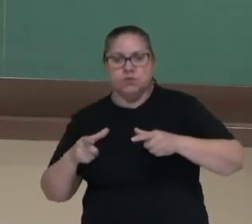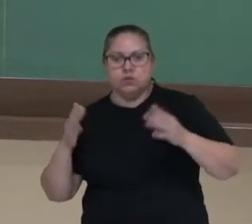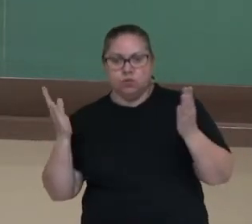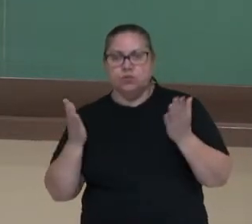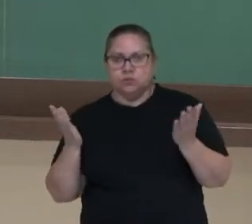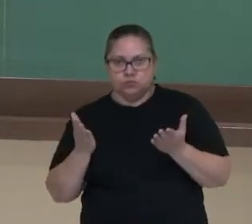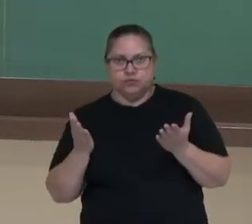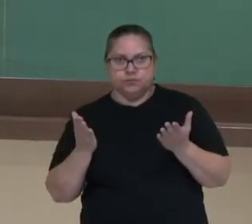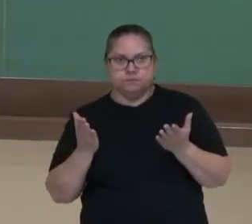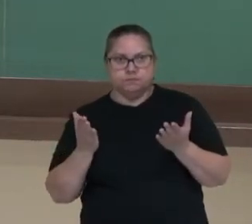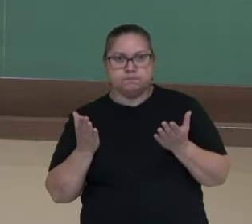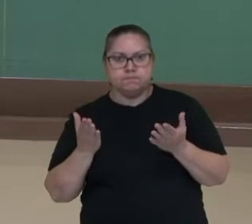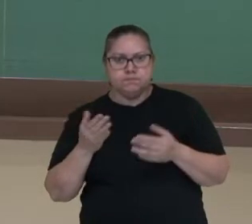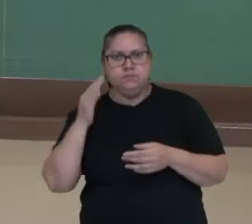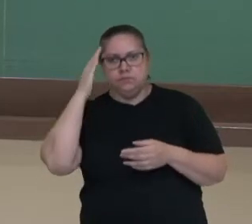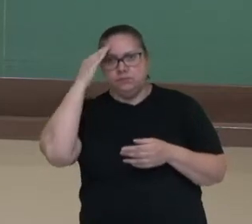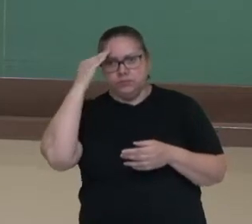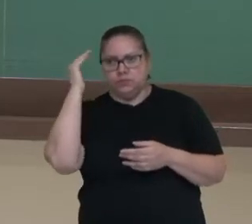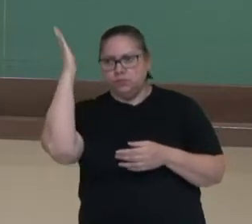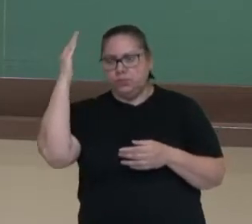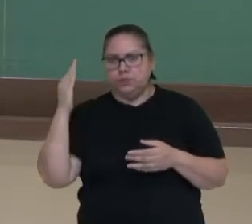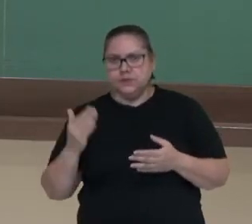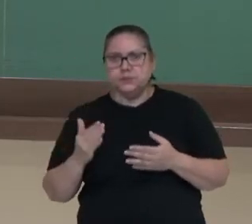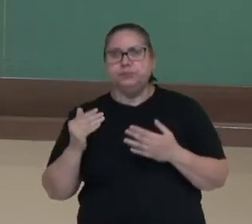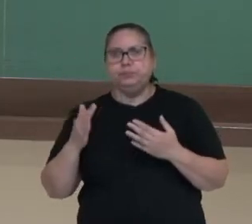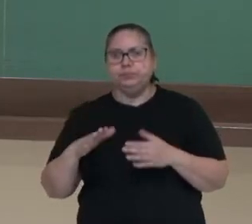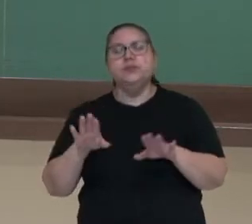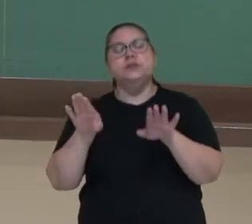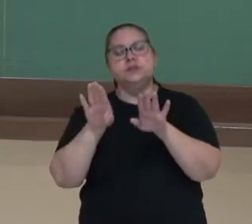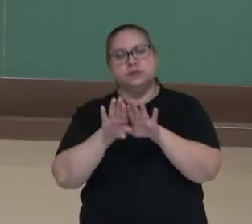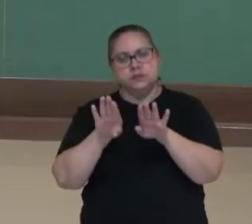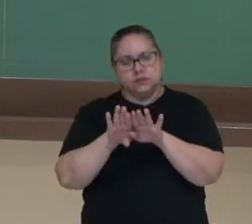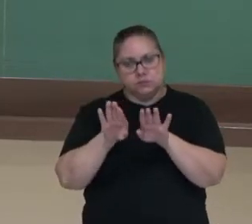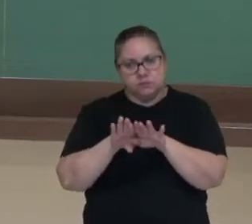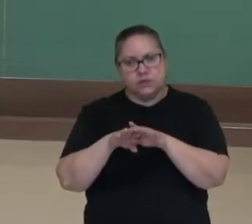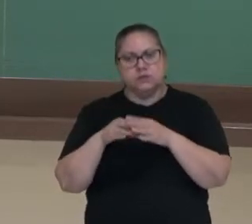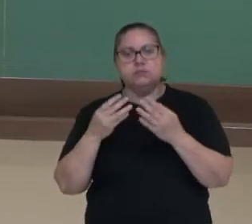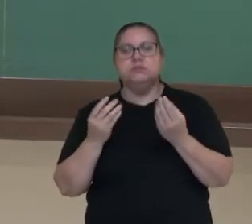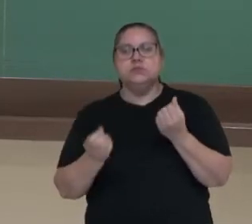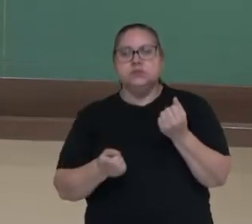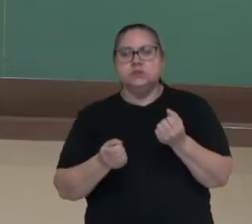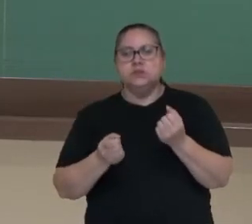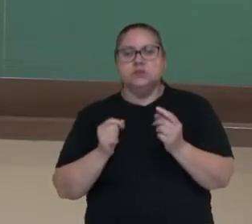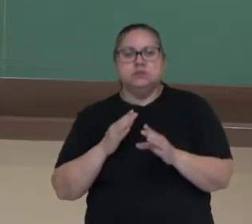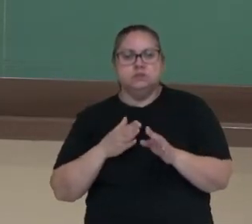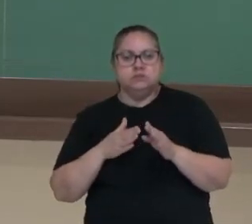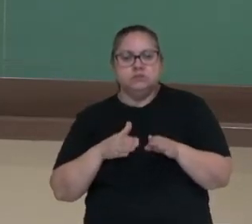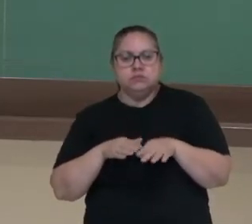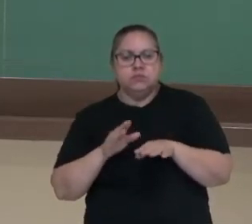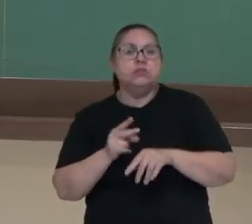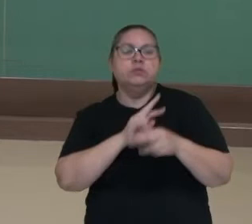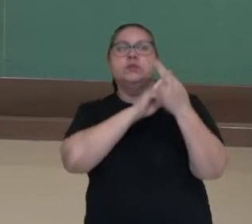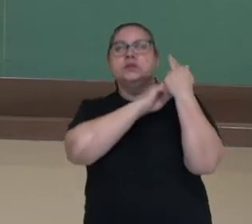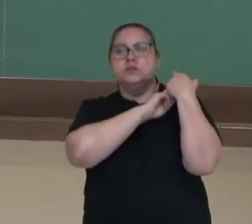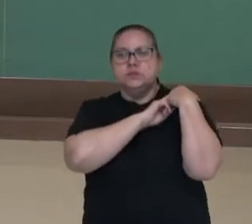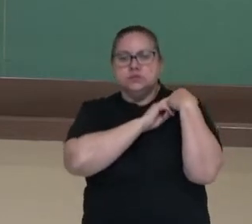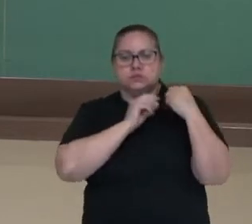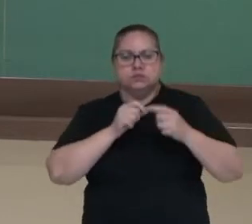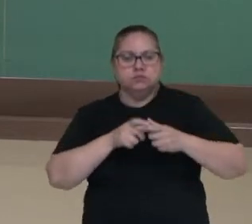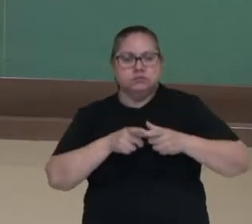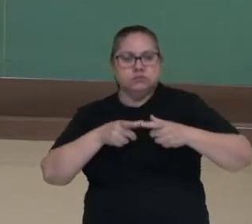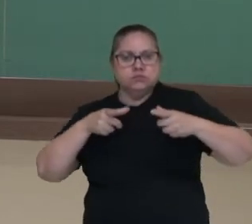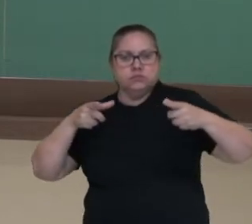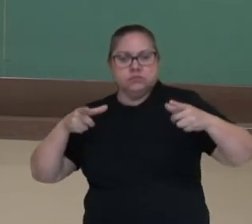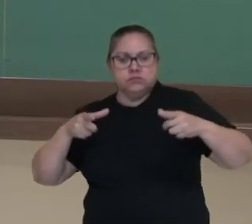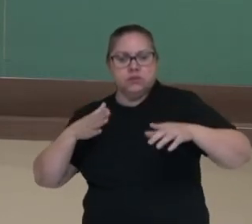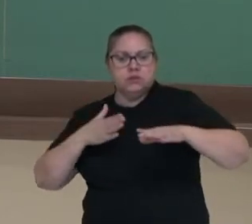atual, né? O que nós entendemos como Brasil. Então eles também foram alvos foram responsáveis por expandir,